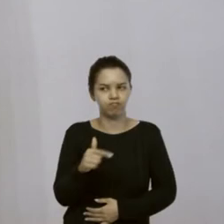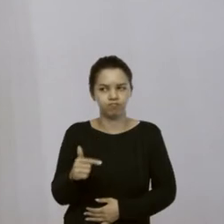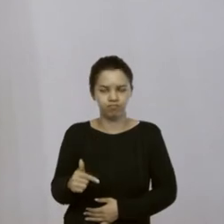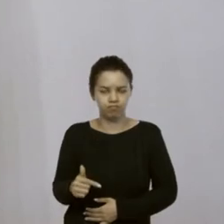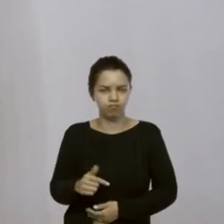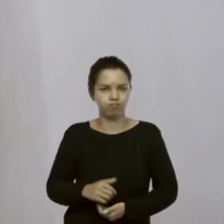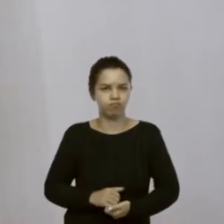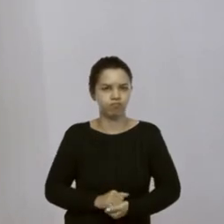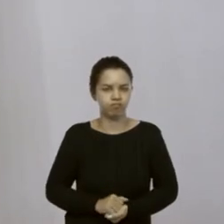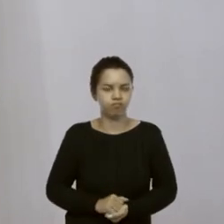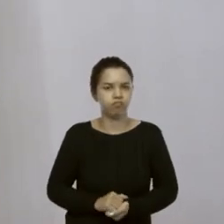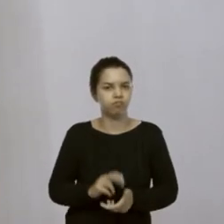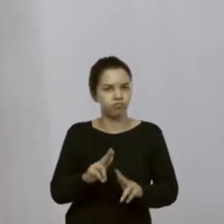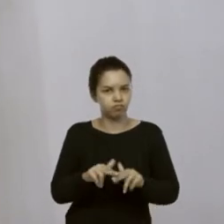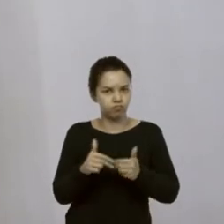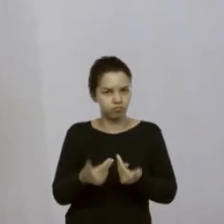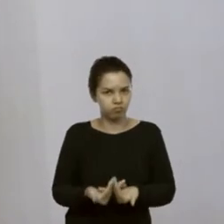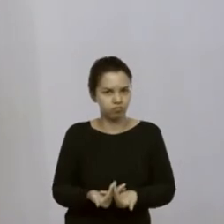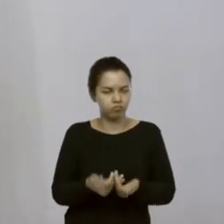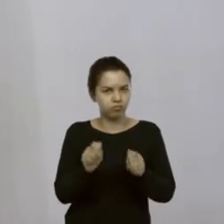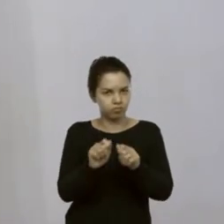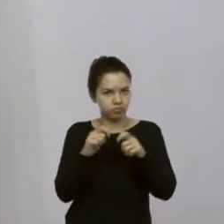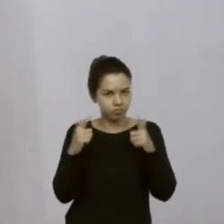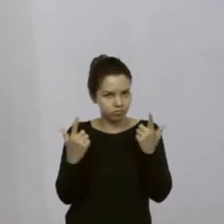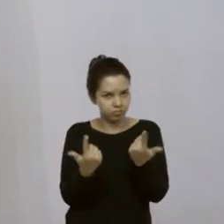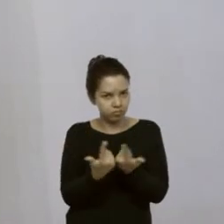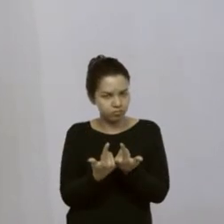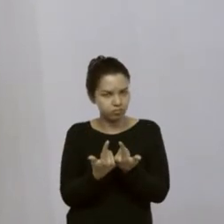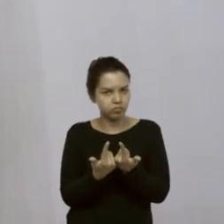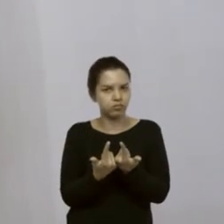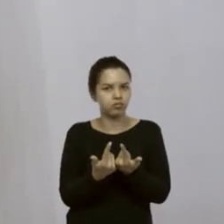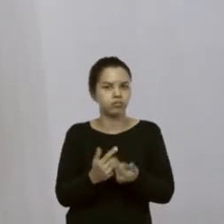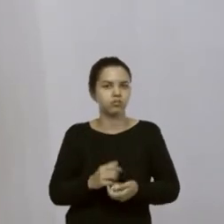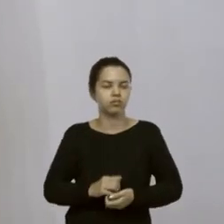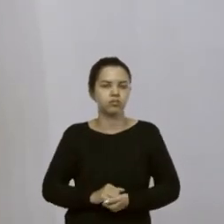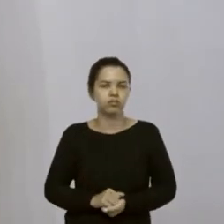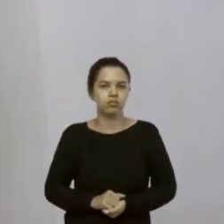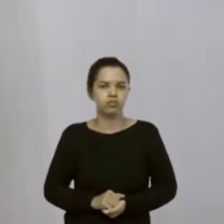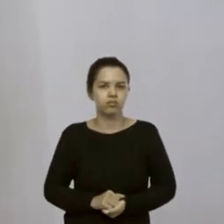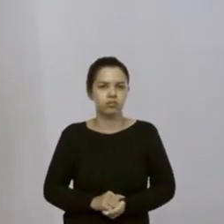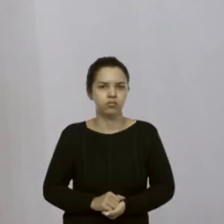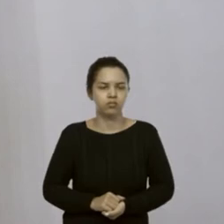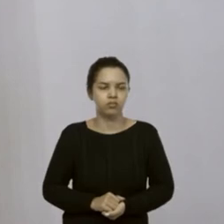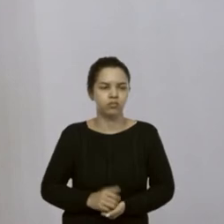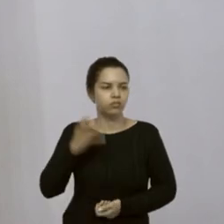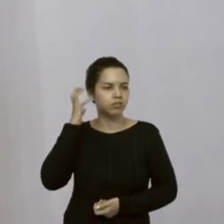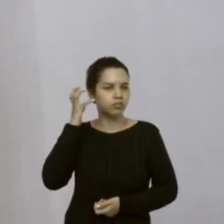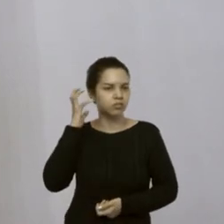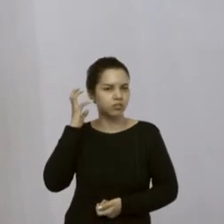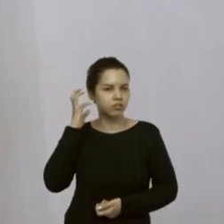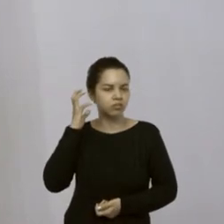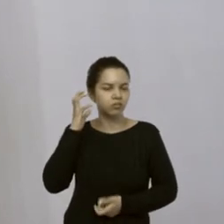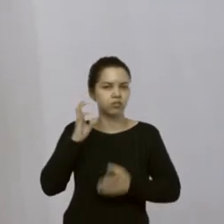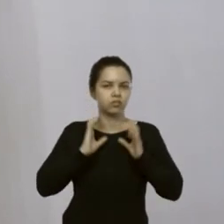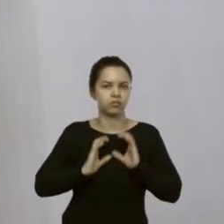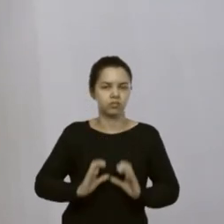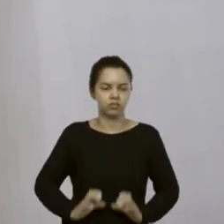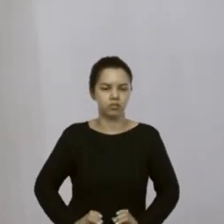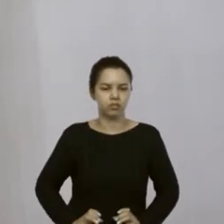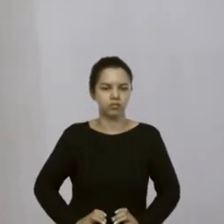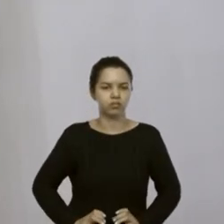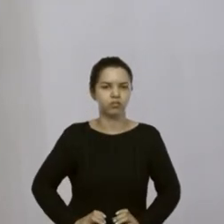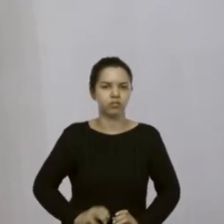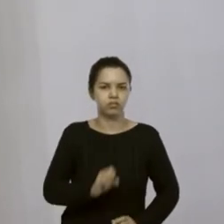cabíveis. Portanto, a Assembleia Legislativa, presidente, e a Radiodifusão Cidadã de Santa